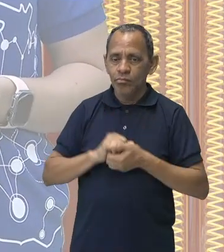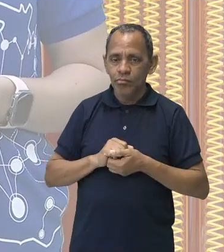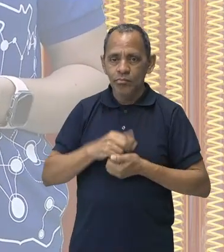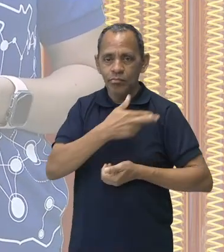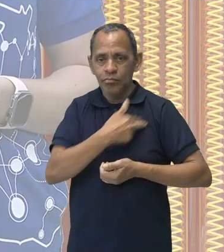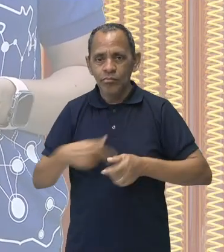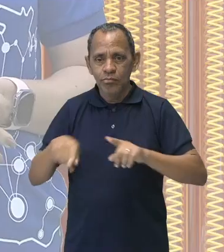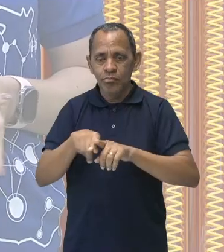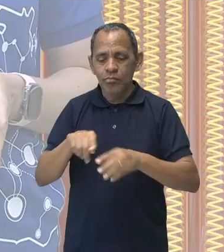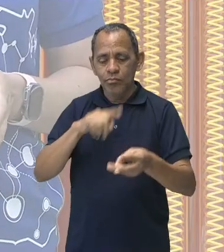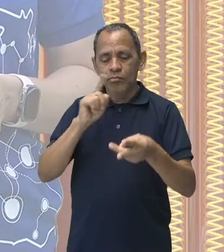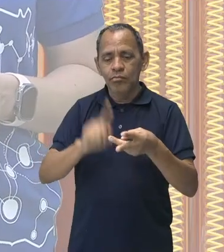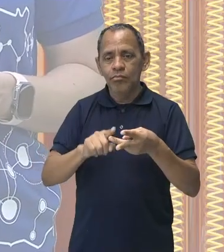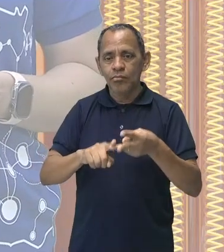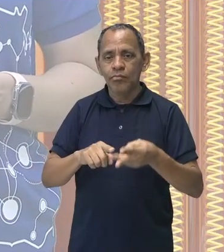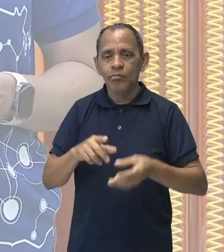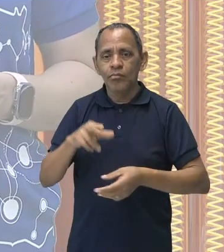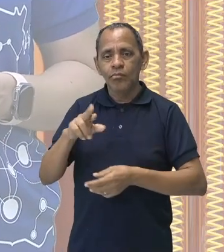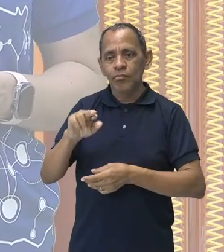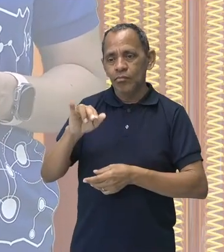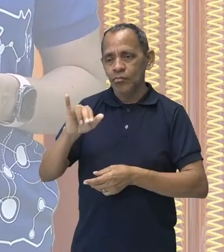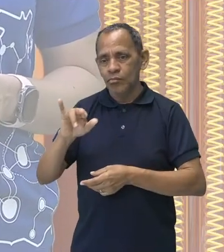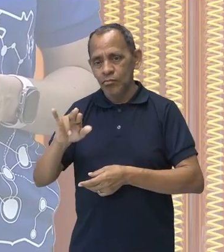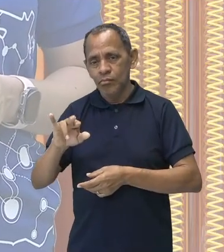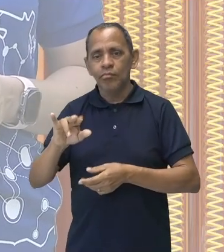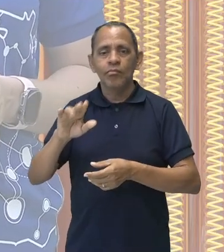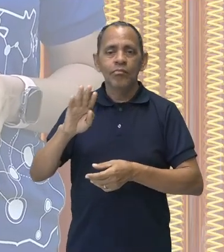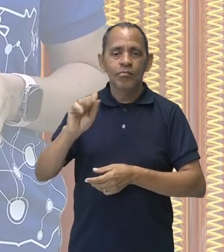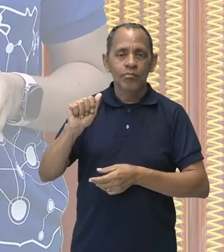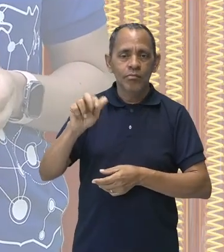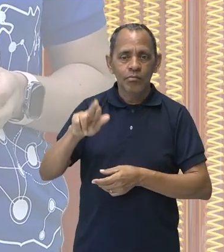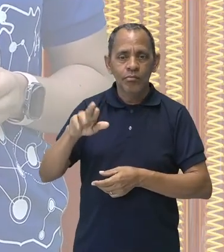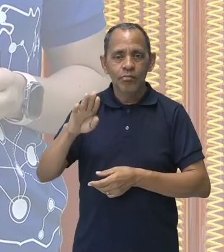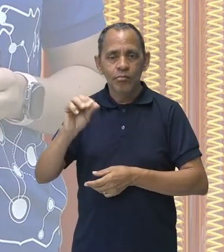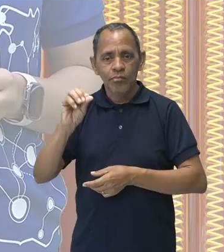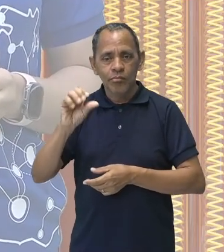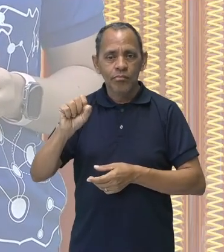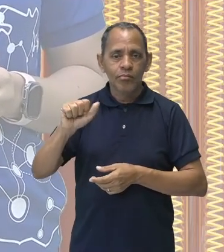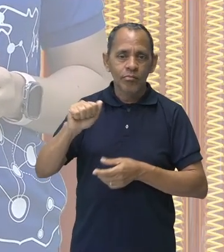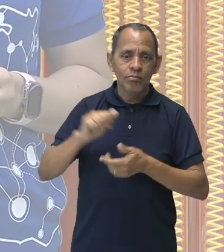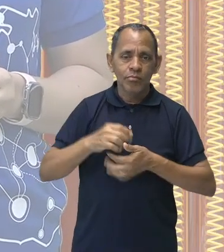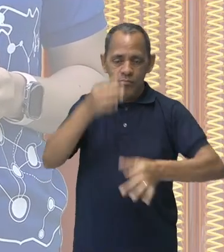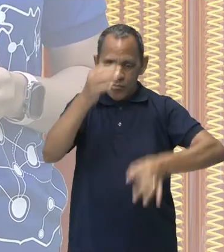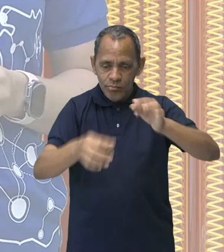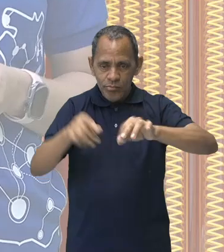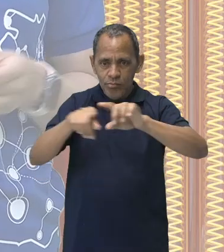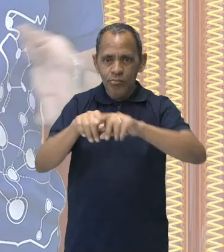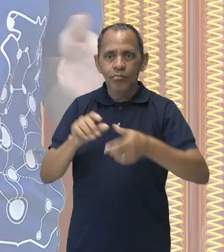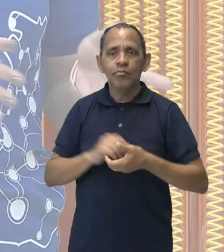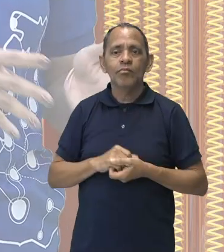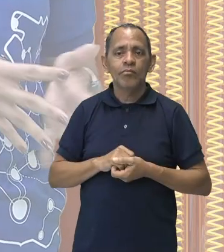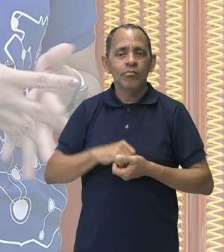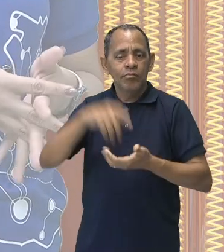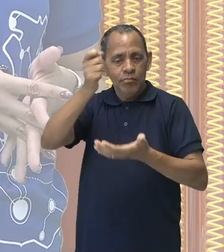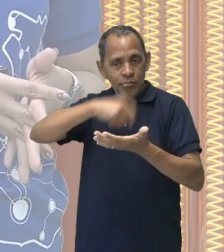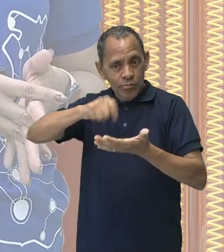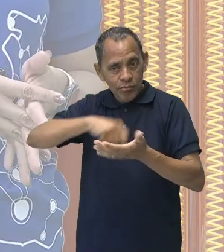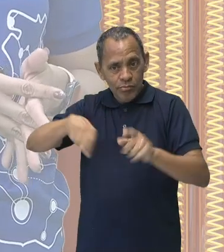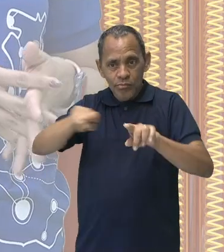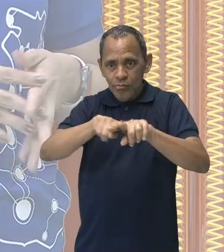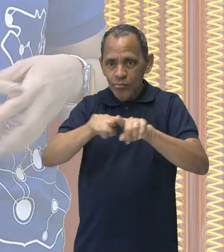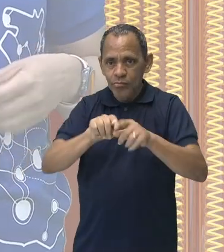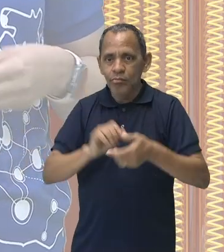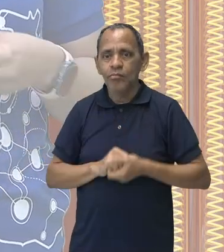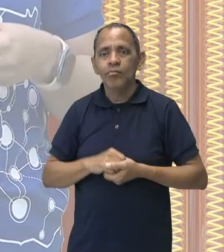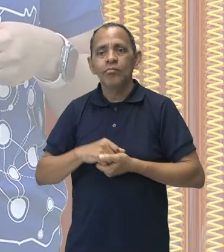de Rui Barbosa, que foi jurista, escritor e político republicano. Assim como Quintino